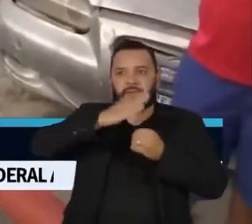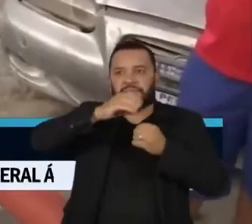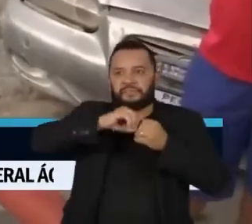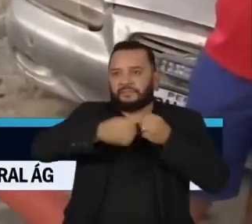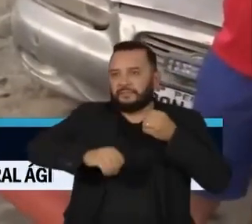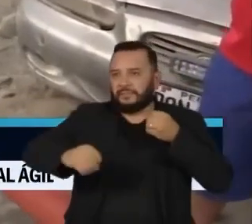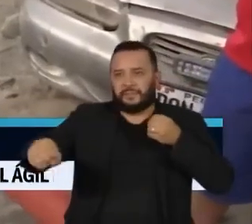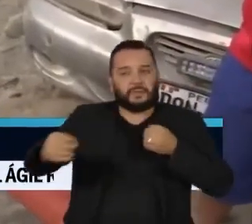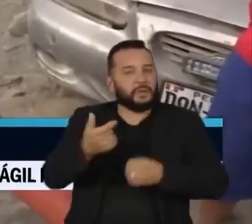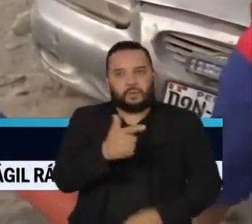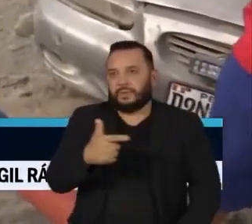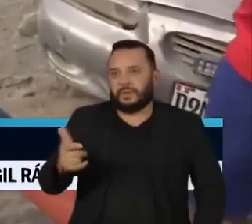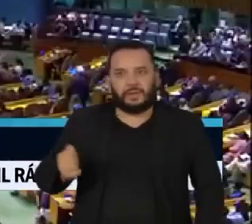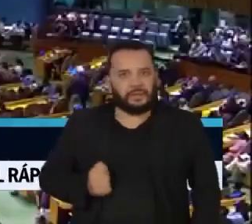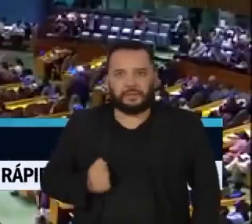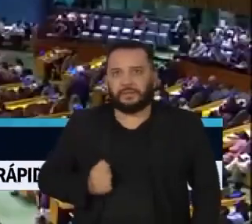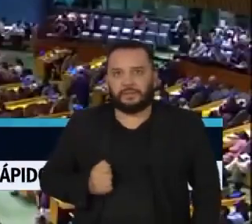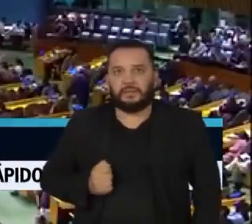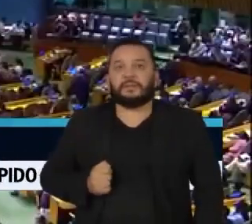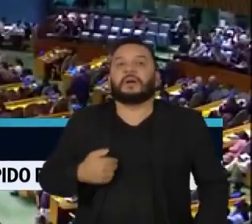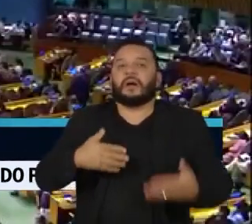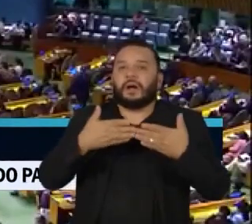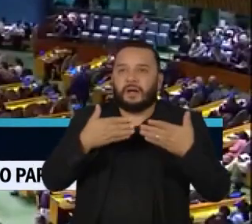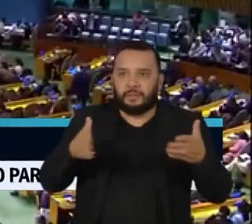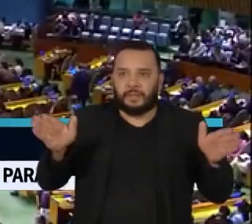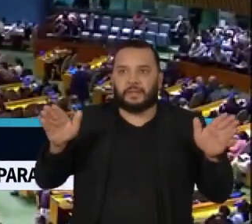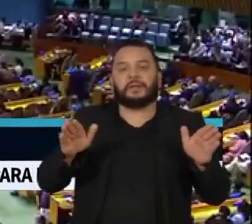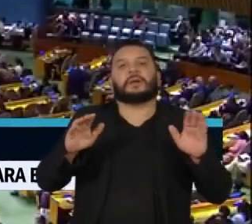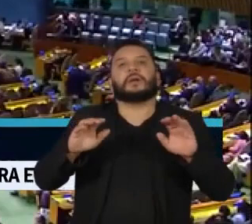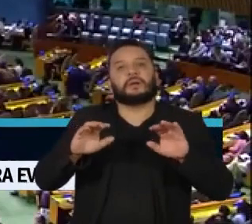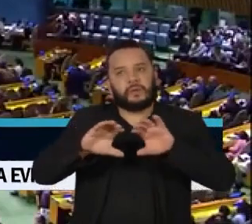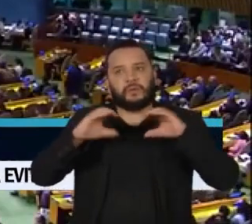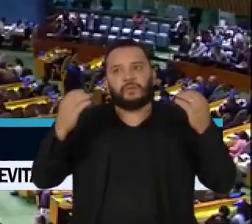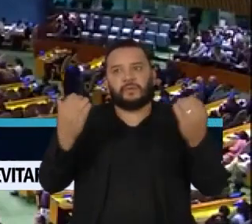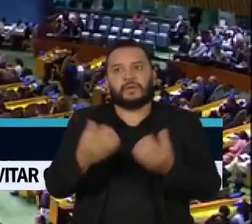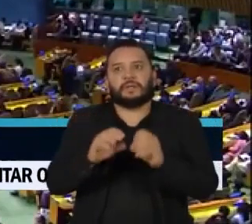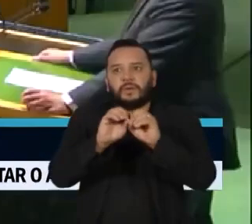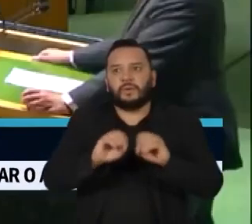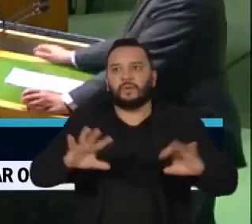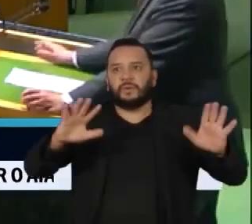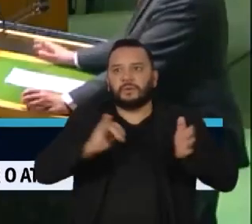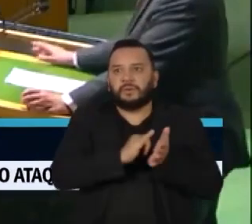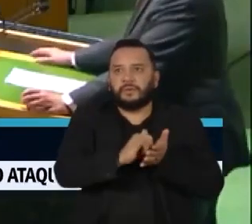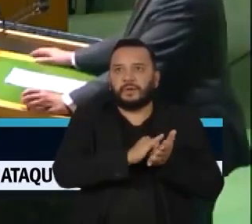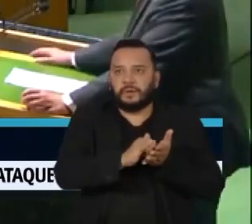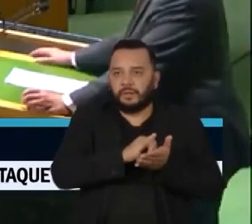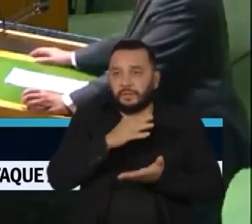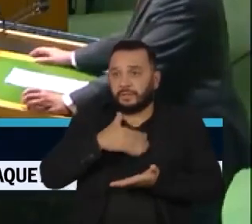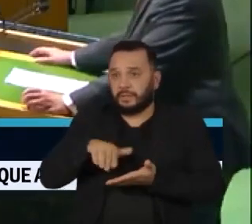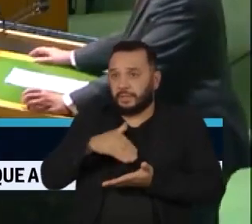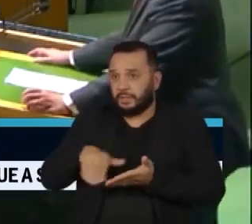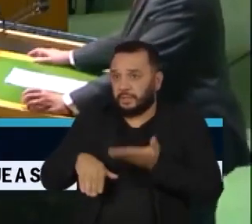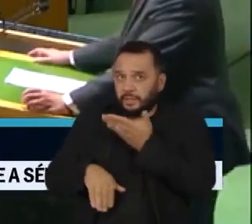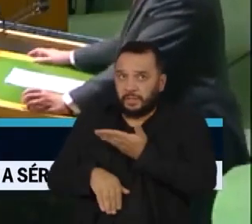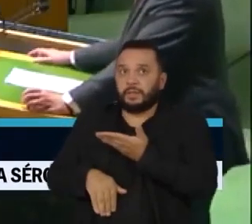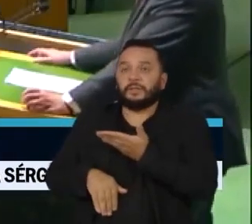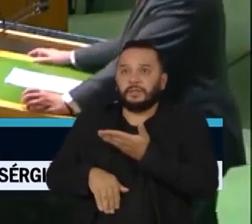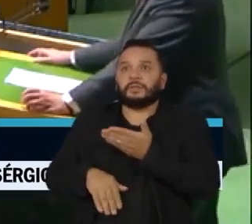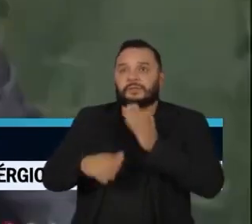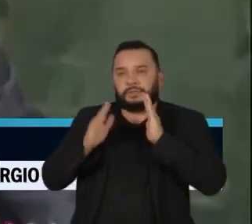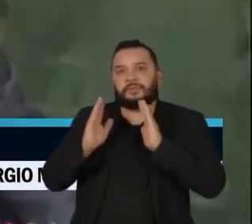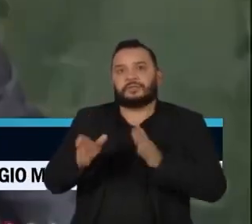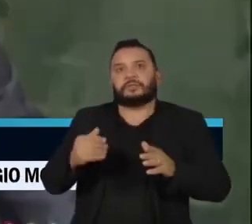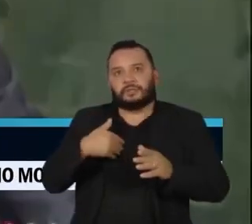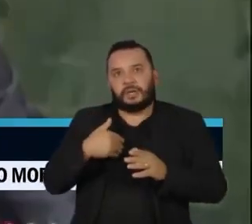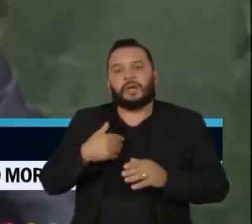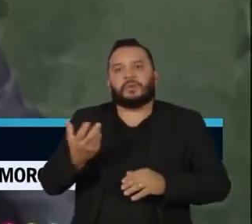saneamento básico. Ao abrir a Conferência das Nações Unidas em Nova York, o secretário-geral das Nações Unidas deu estes e